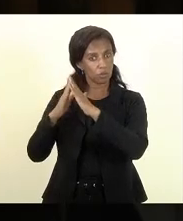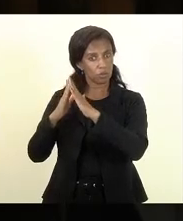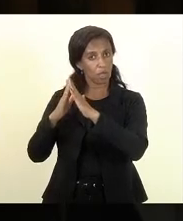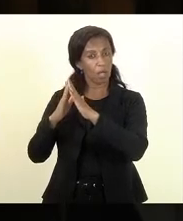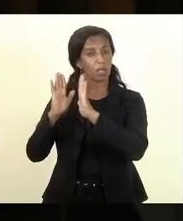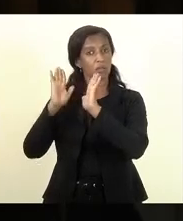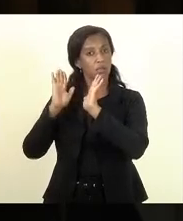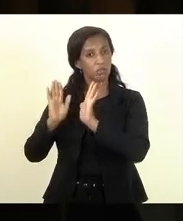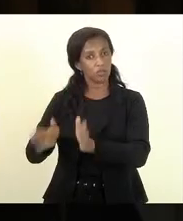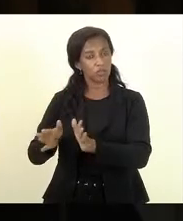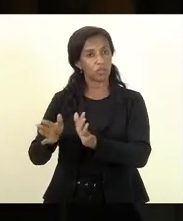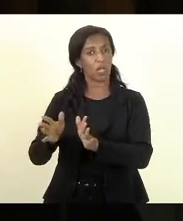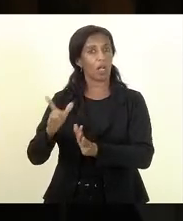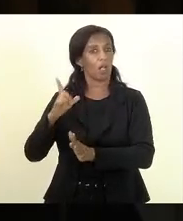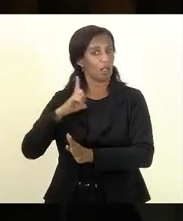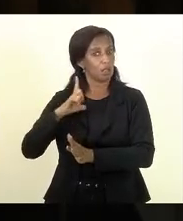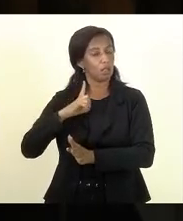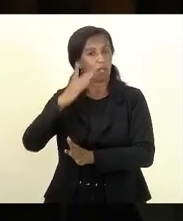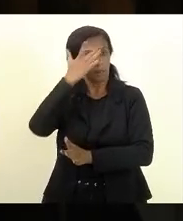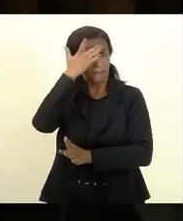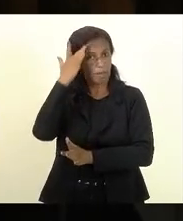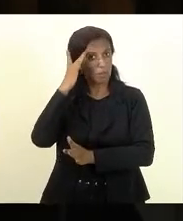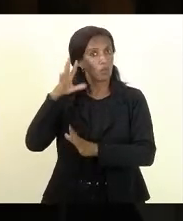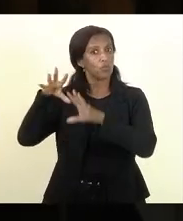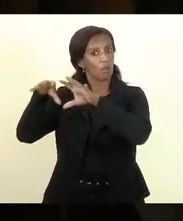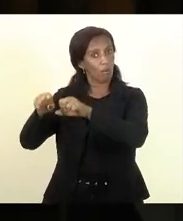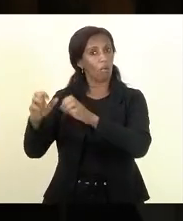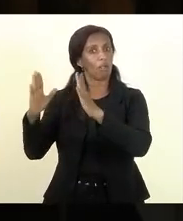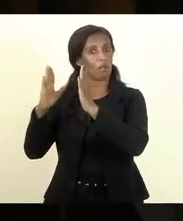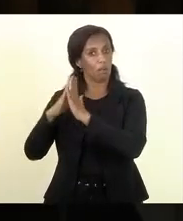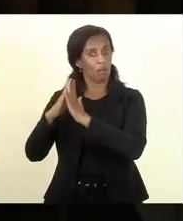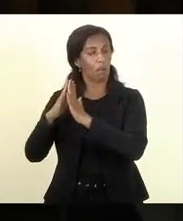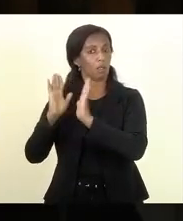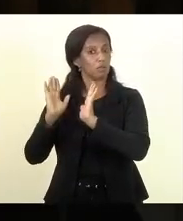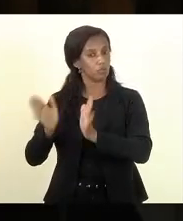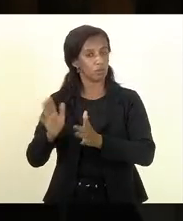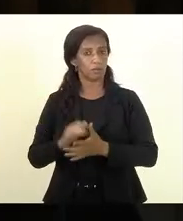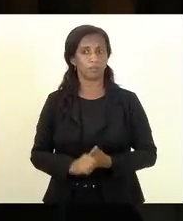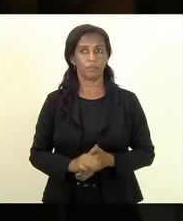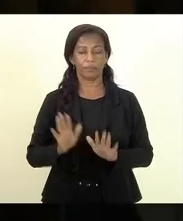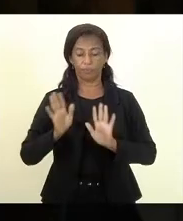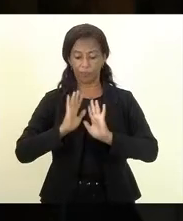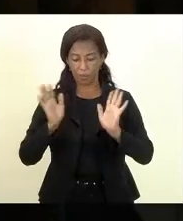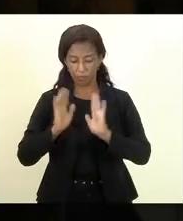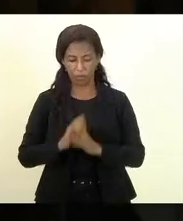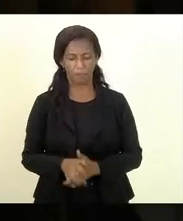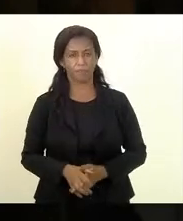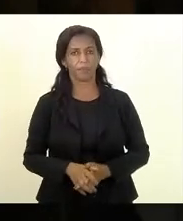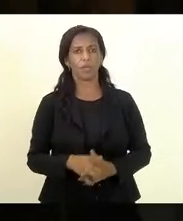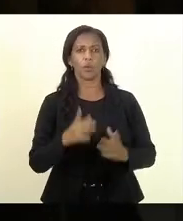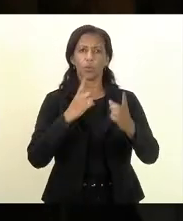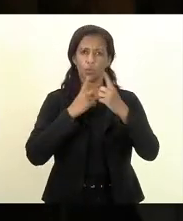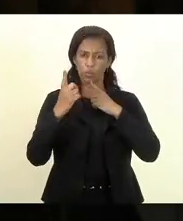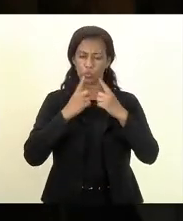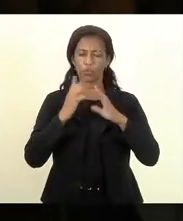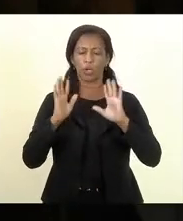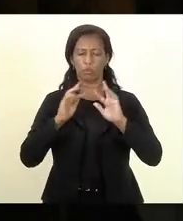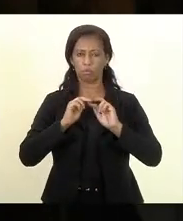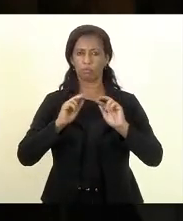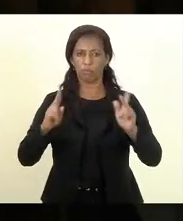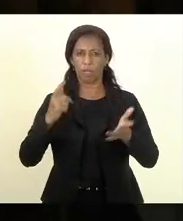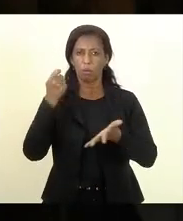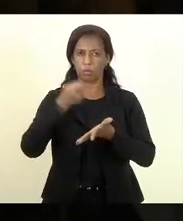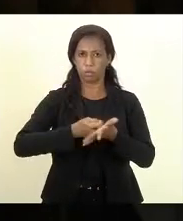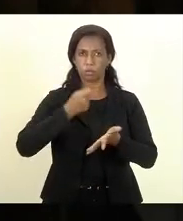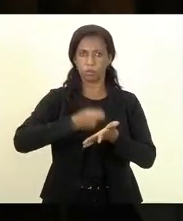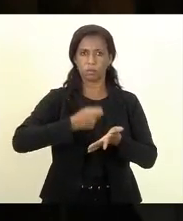designadas para os beneficiários, já há beneficiários contemplados no âmbito do programa Minha Casa Minha Vida. Enfim, encontrar as alternativas e o diálogo vai, e a persistência